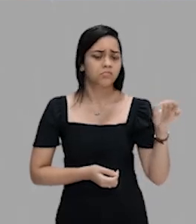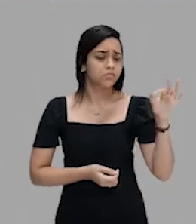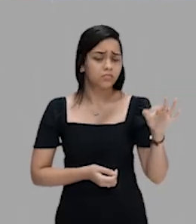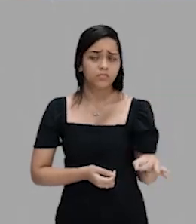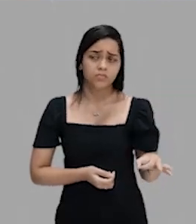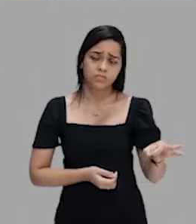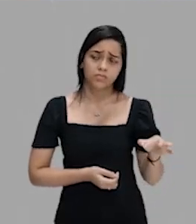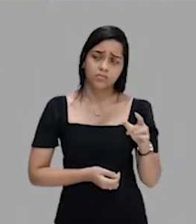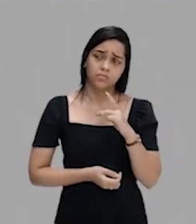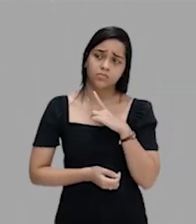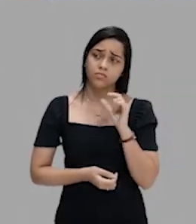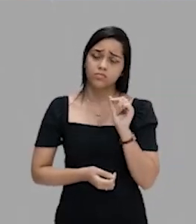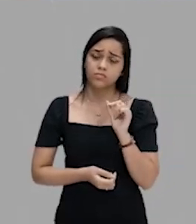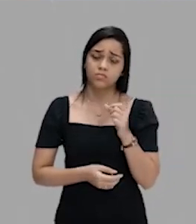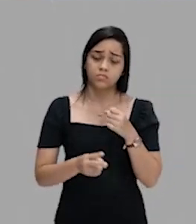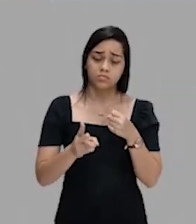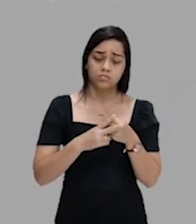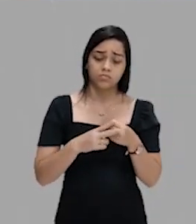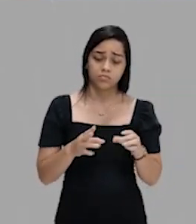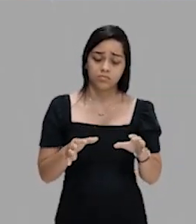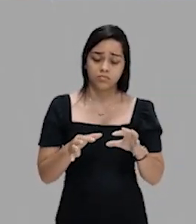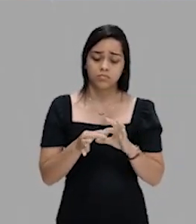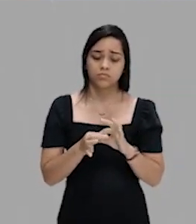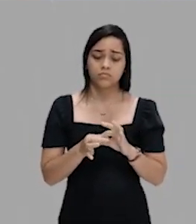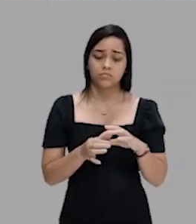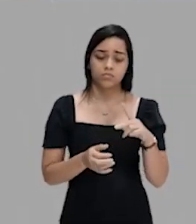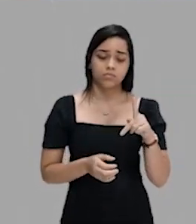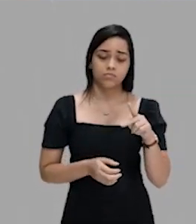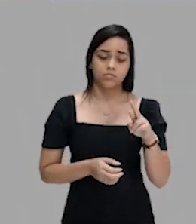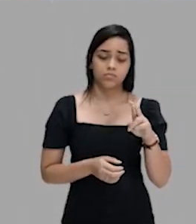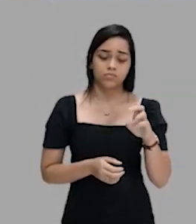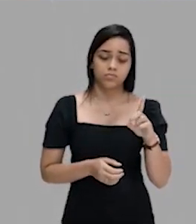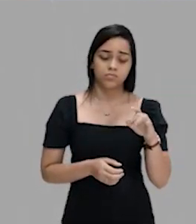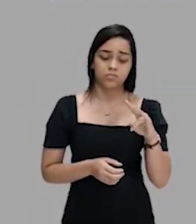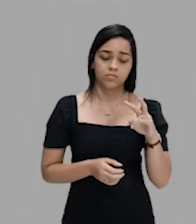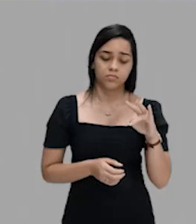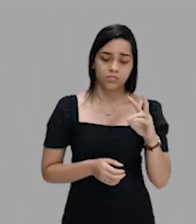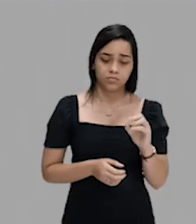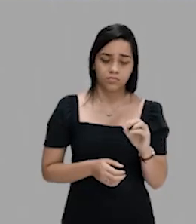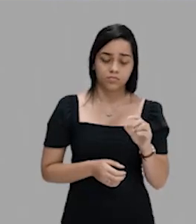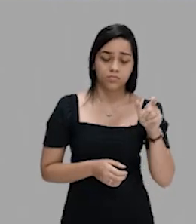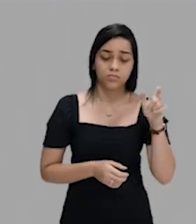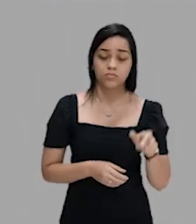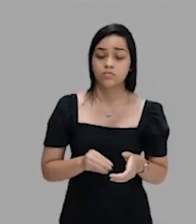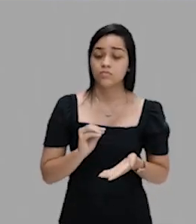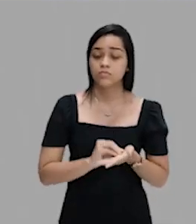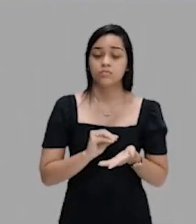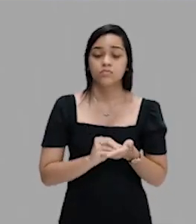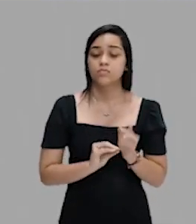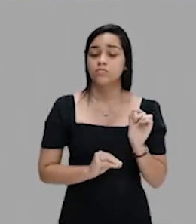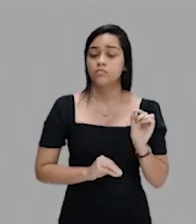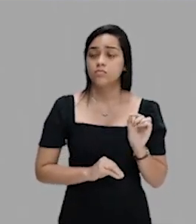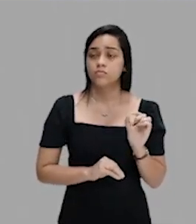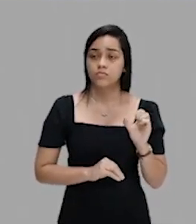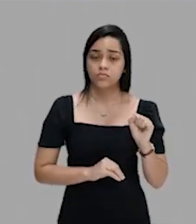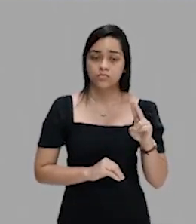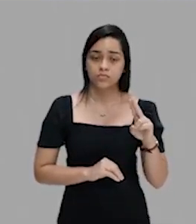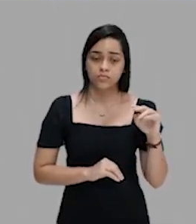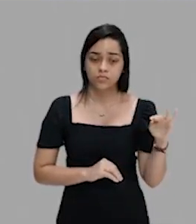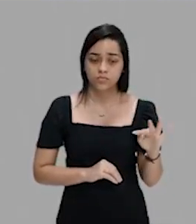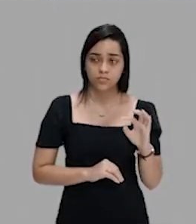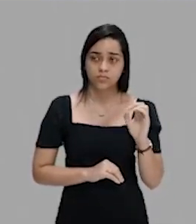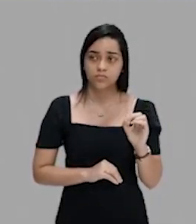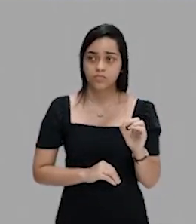certo aí eu tenho um verbo de ligação um predicativo do sujeito falta o quê o sujeito oração